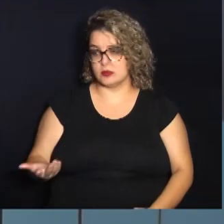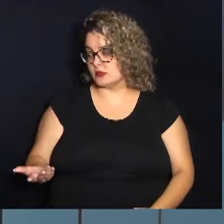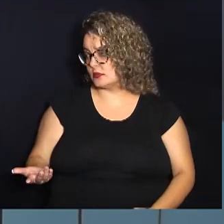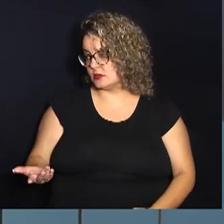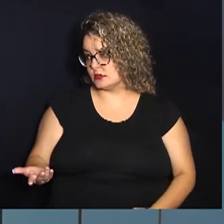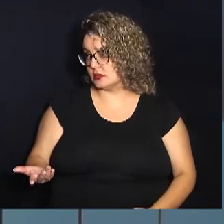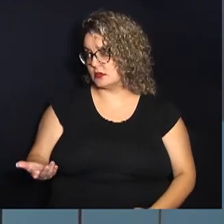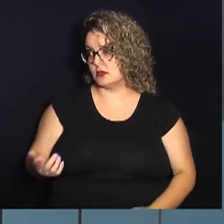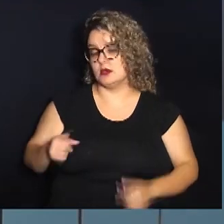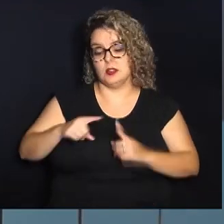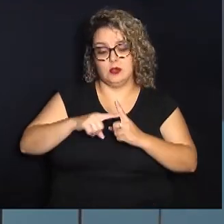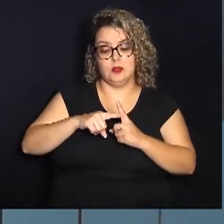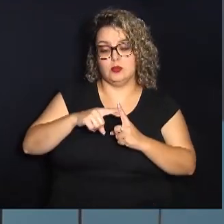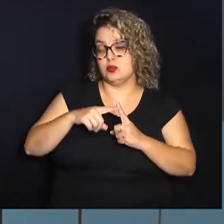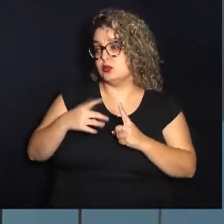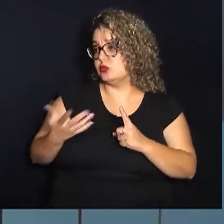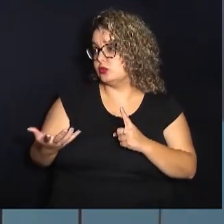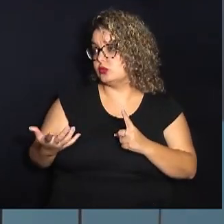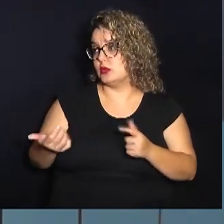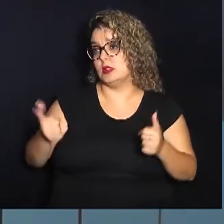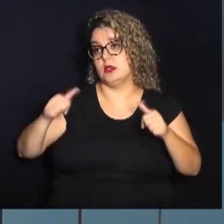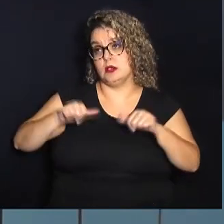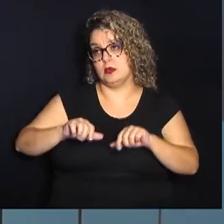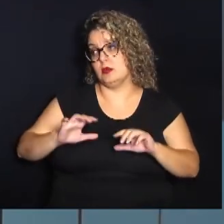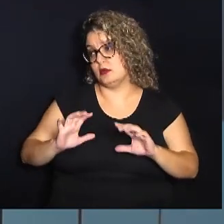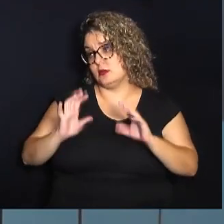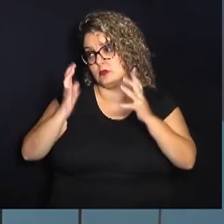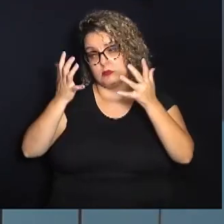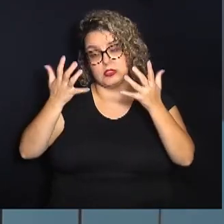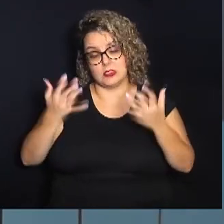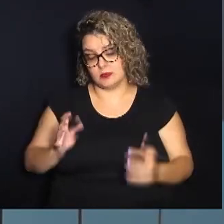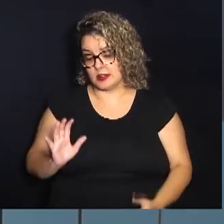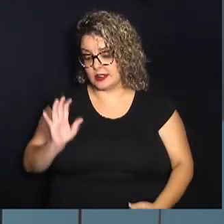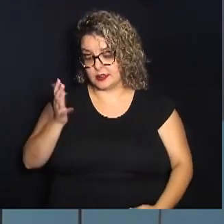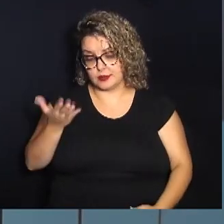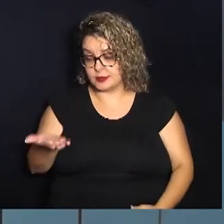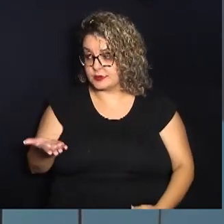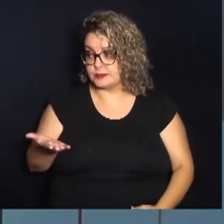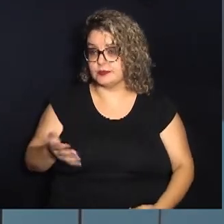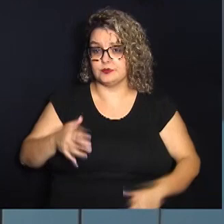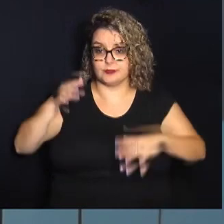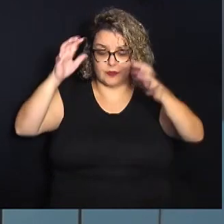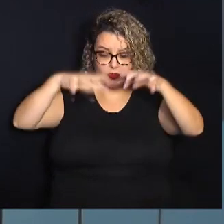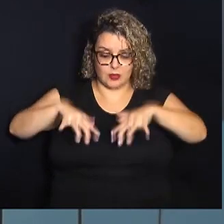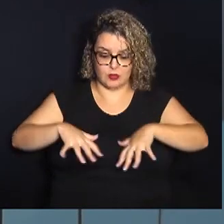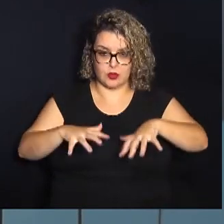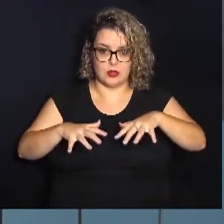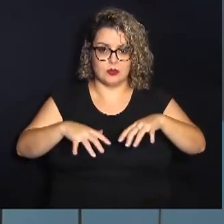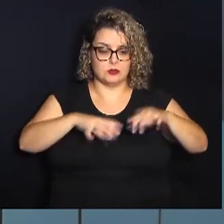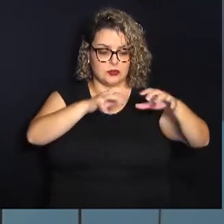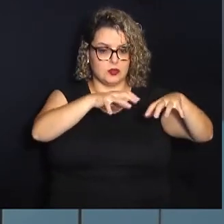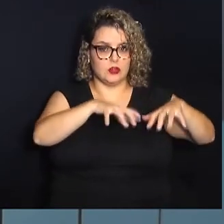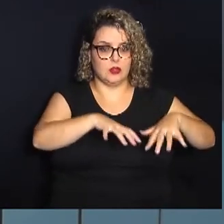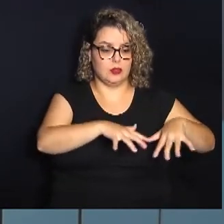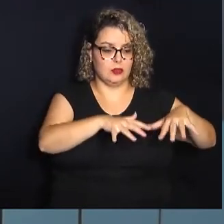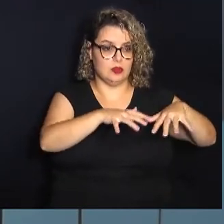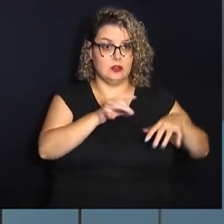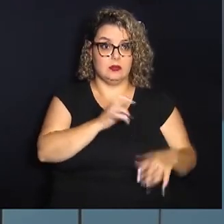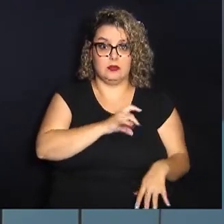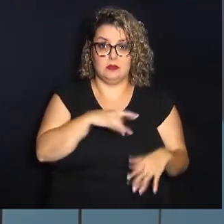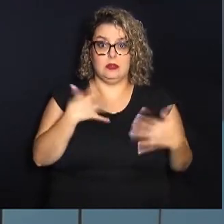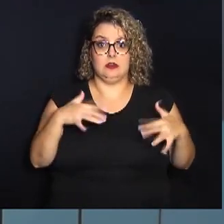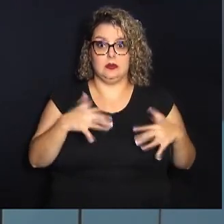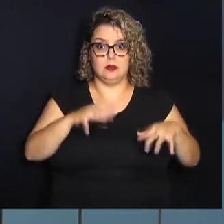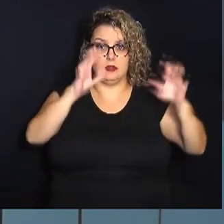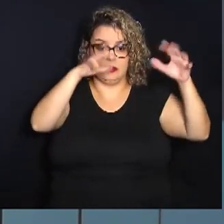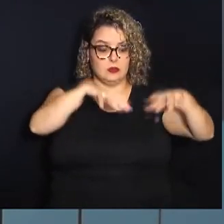as altas temperaturas, a crise toda climática que está tendo, as enchentes, chove um pouquinho ali, todo mundo fica com medo, né, de encher,